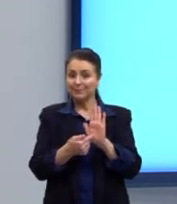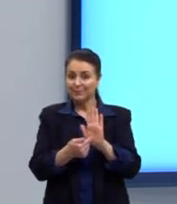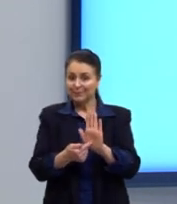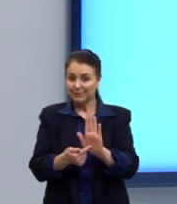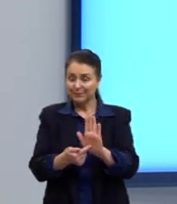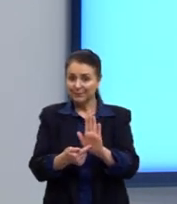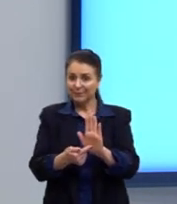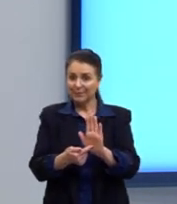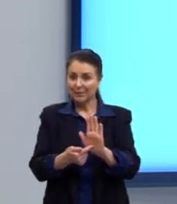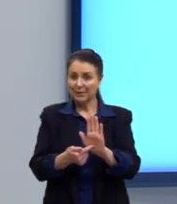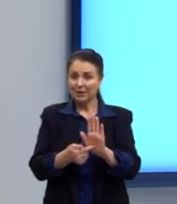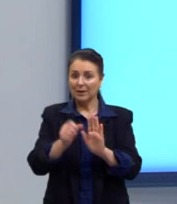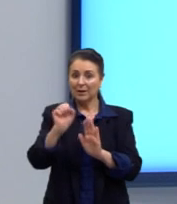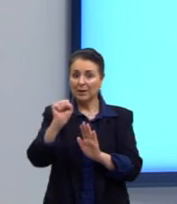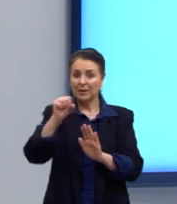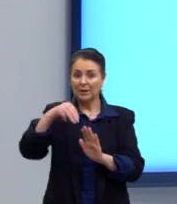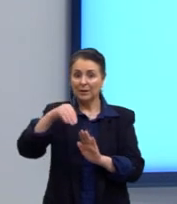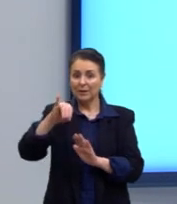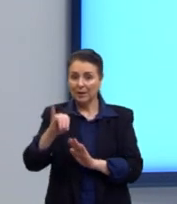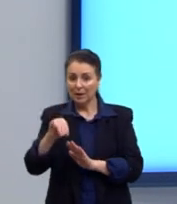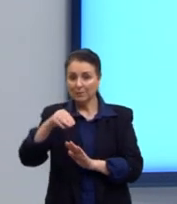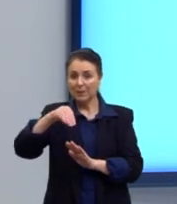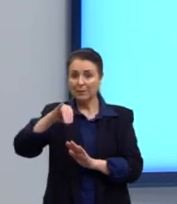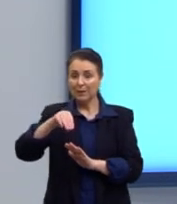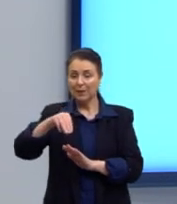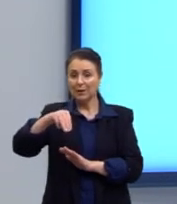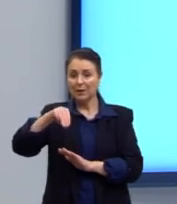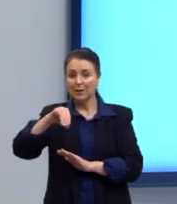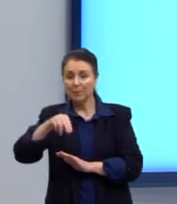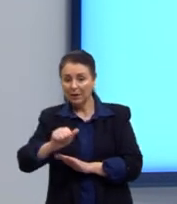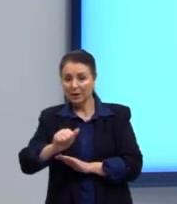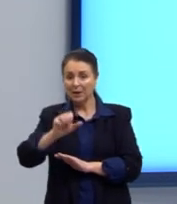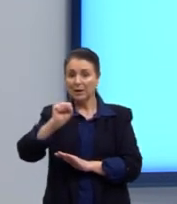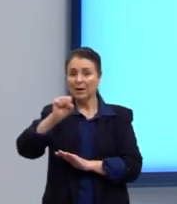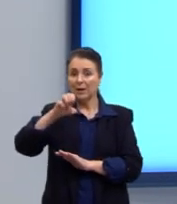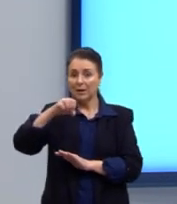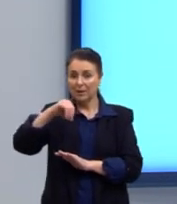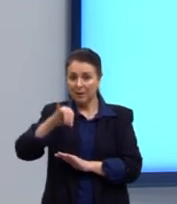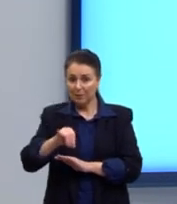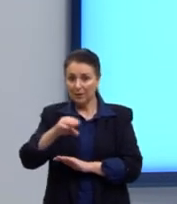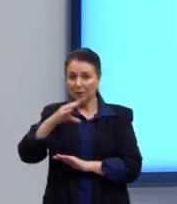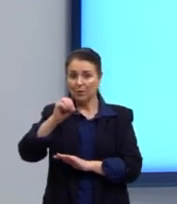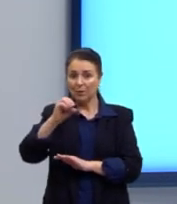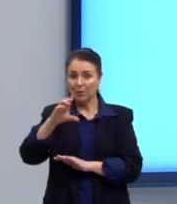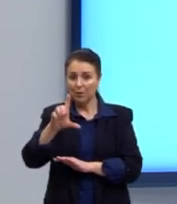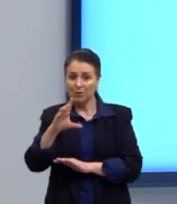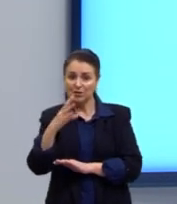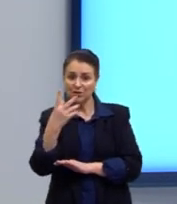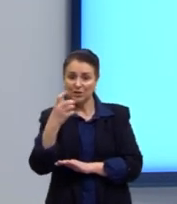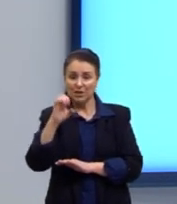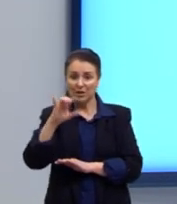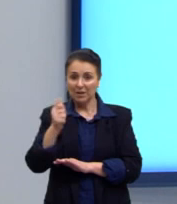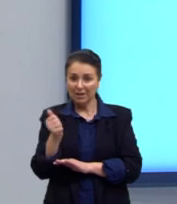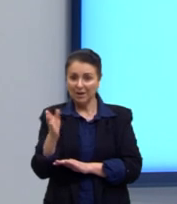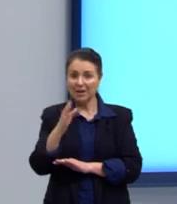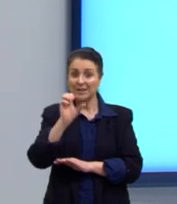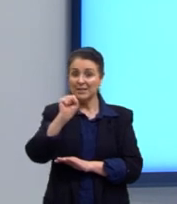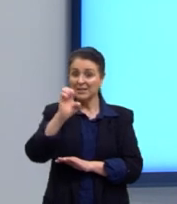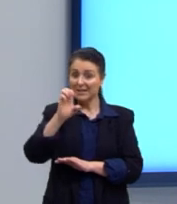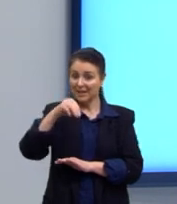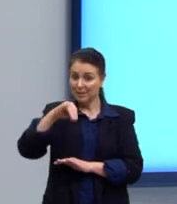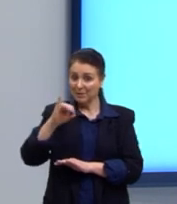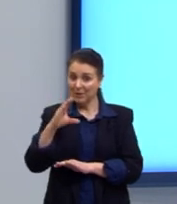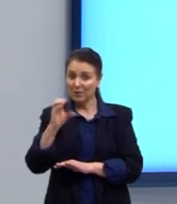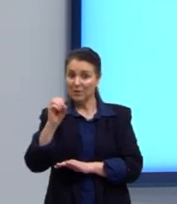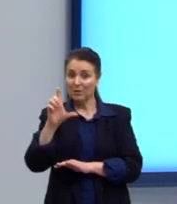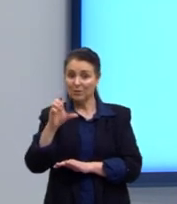o semibreve a mínima a semínima a colcheia a semicolcheia a